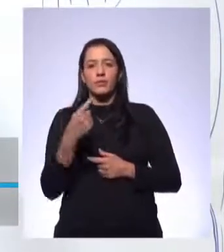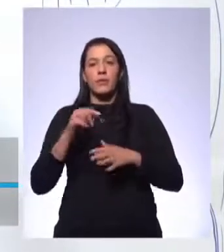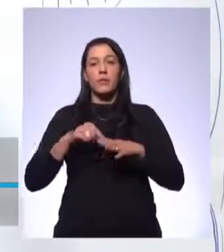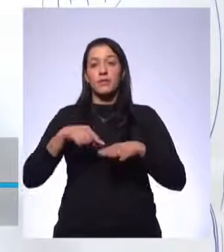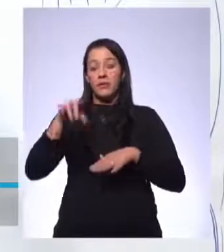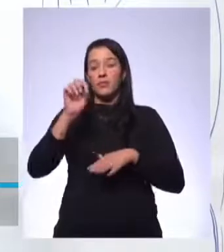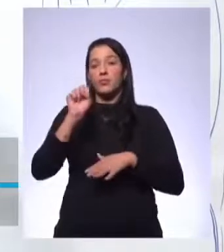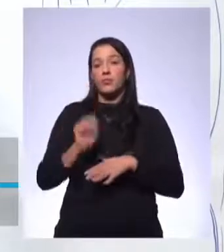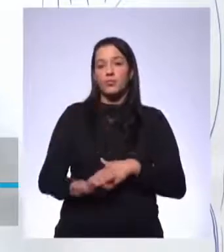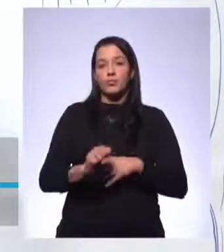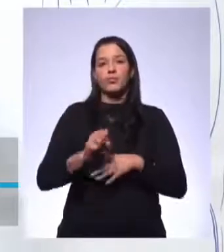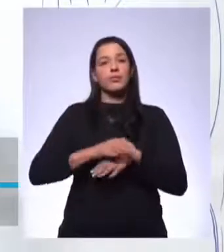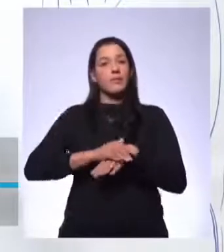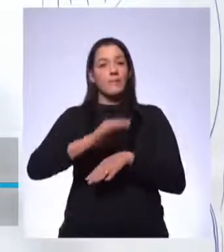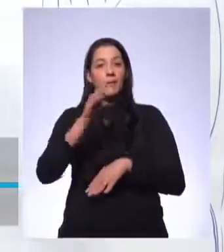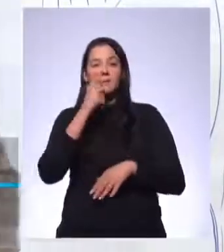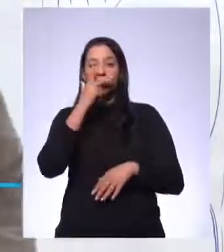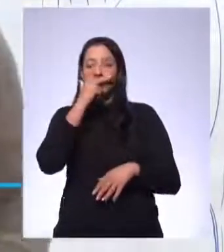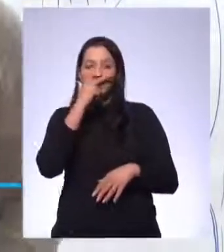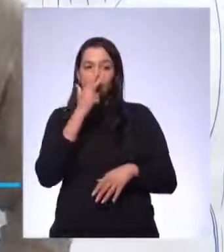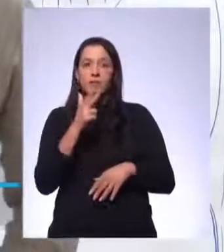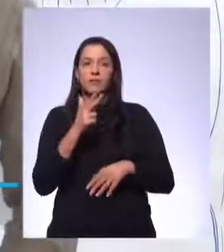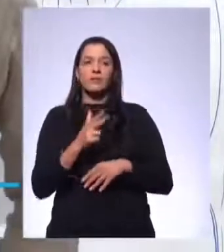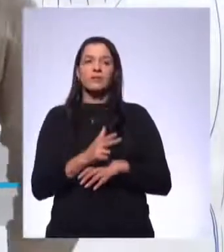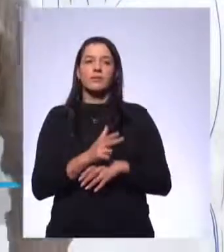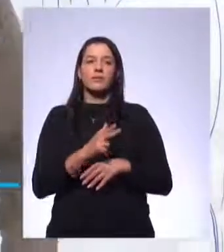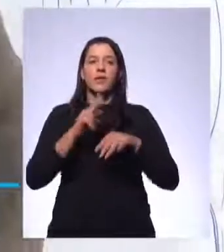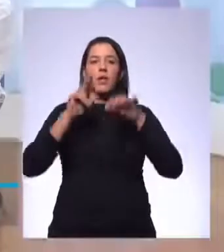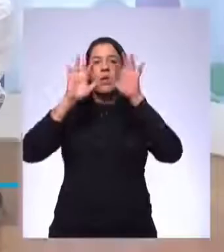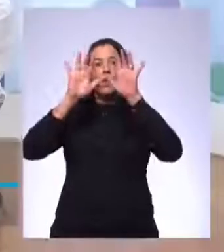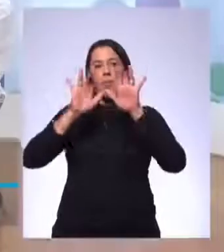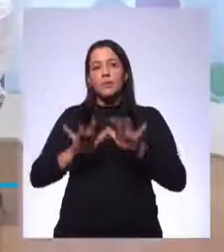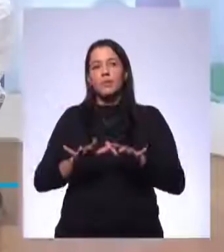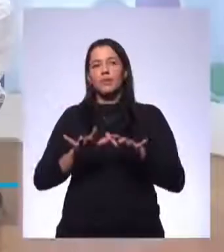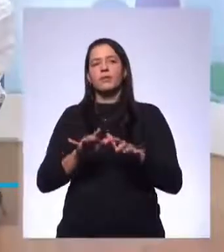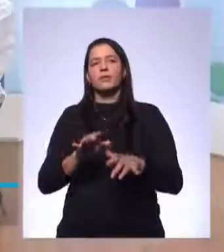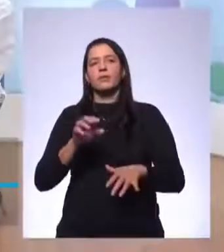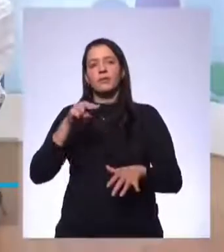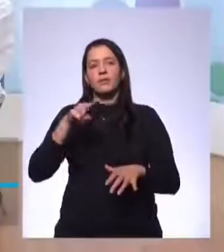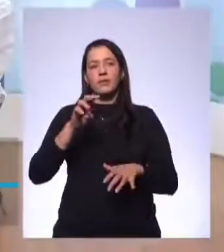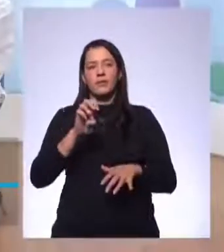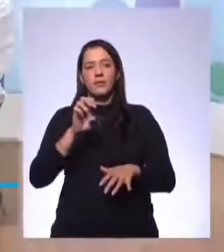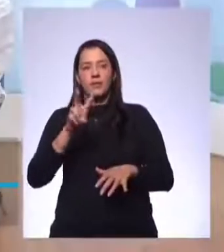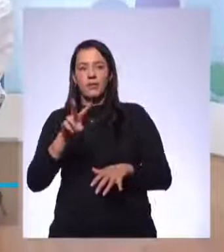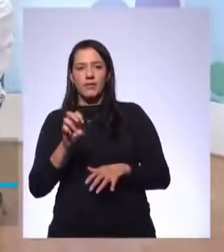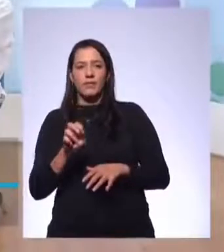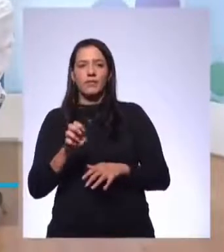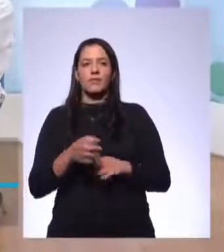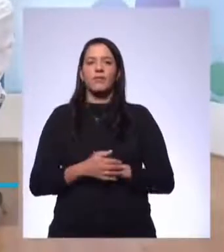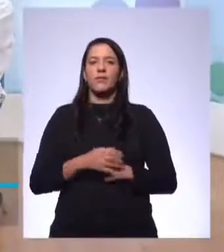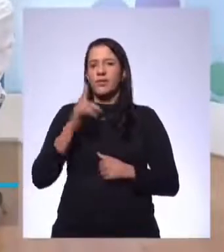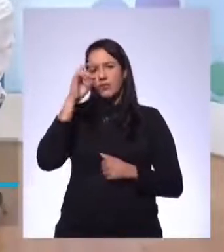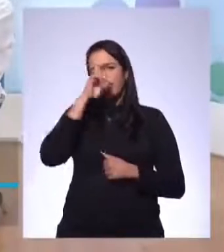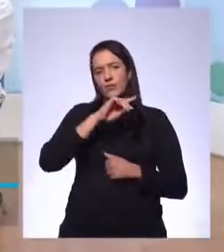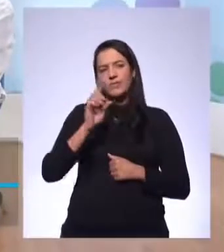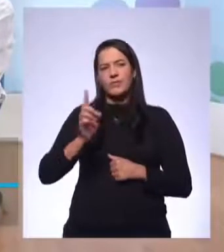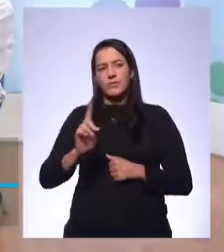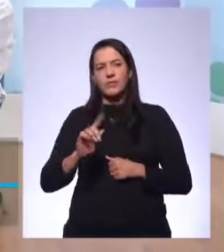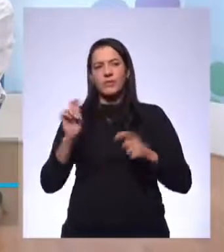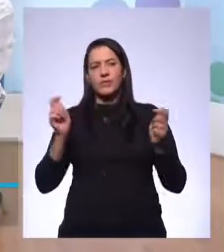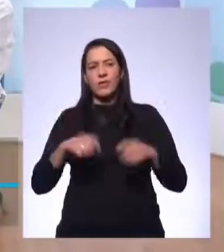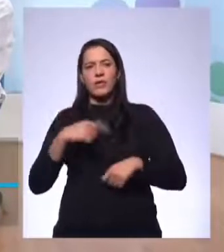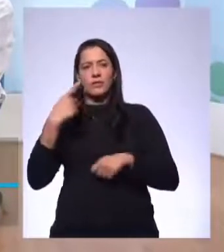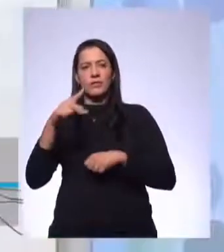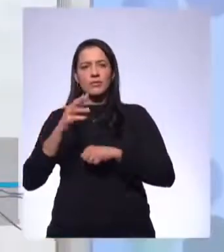tal, aparece uma coisa parecida, precipita alguma coisa parecida com neve. Que não é difícil se formar neve, não. Dá para você fazer neve aí na sua